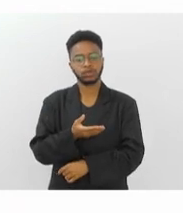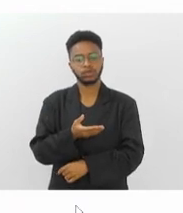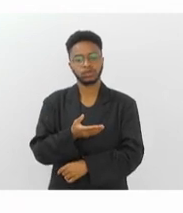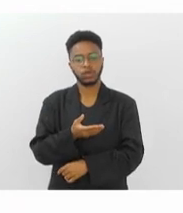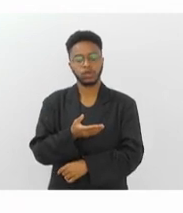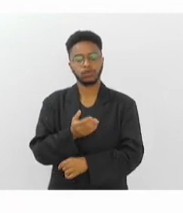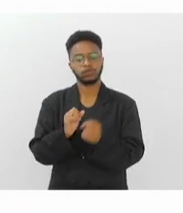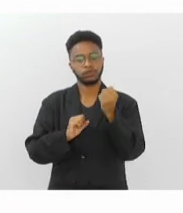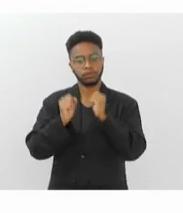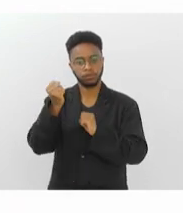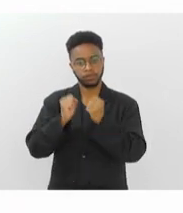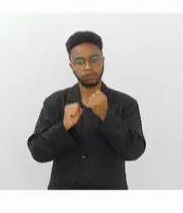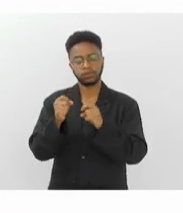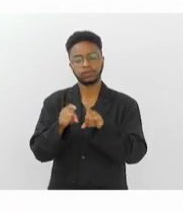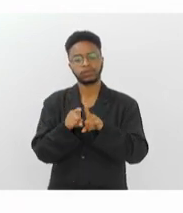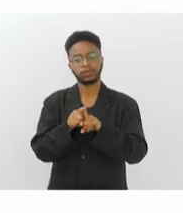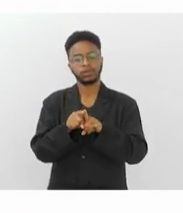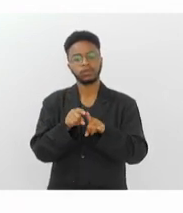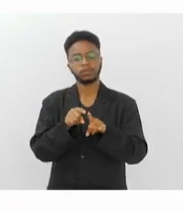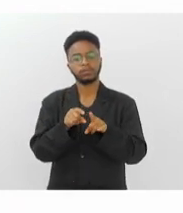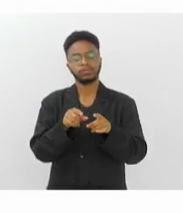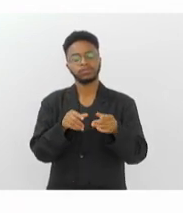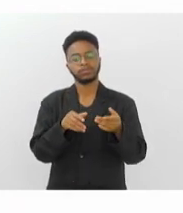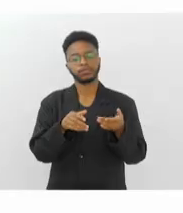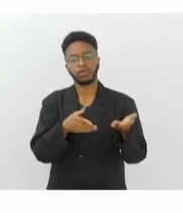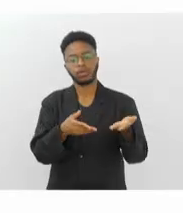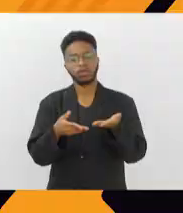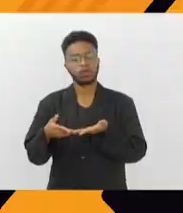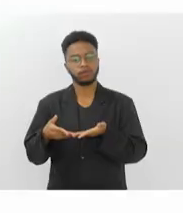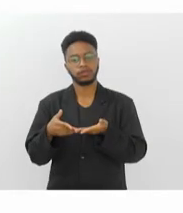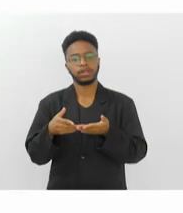novas indústrias e atrair investimentos estrangeiros.